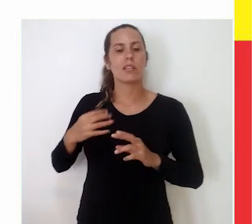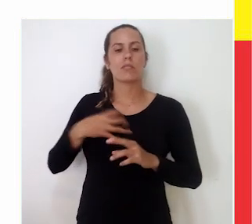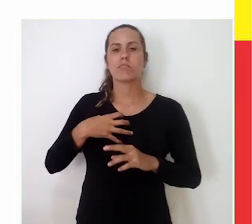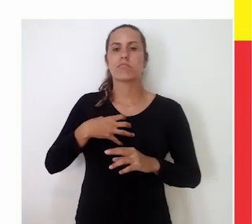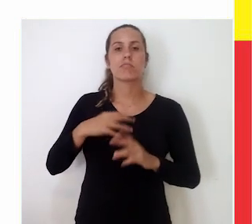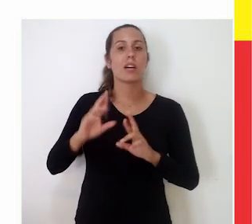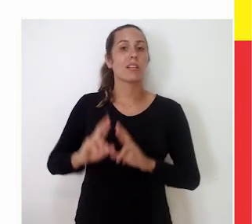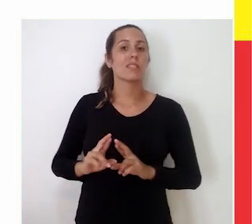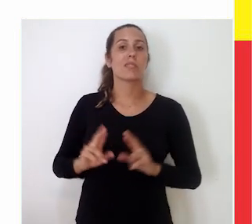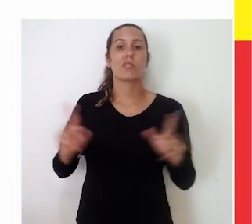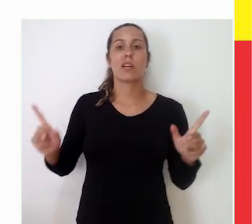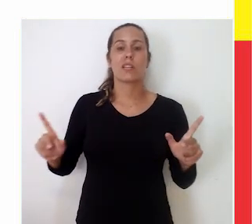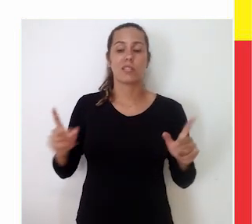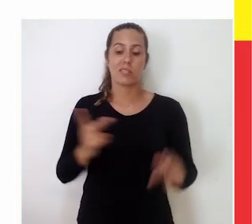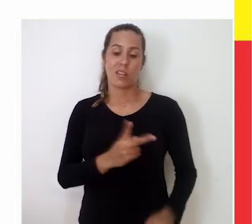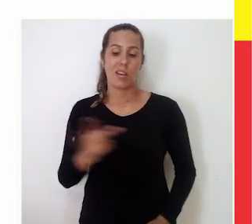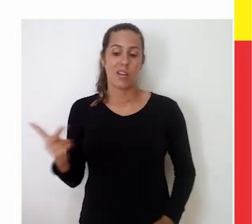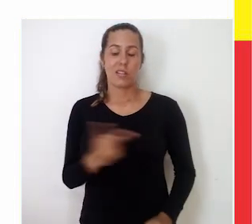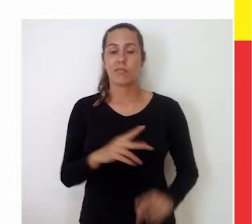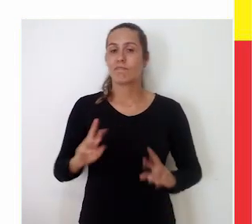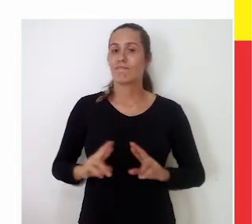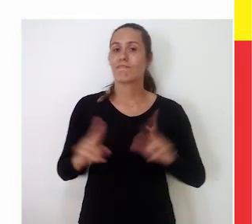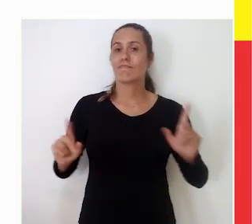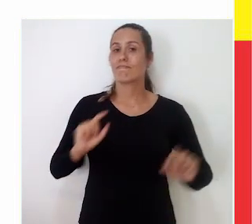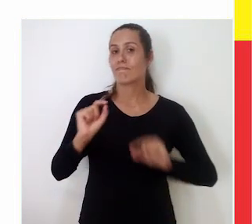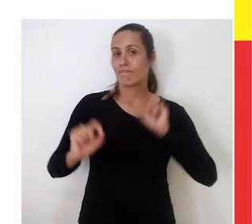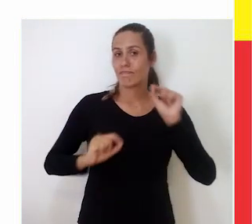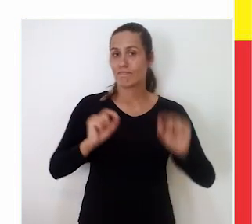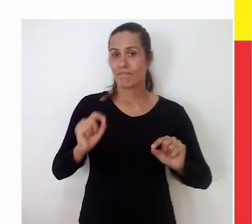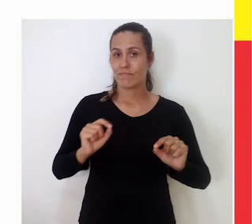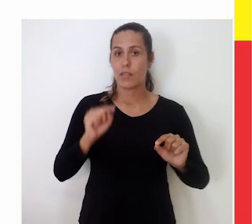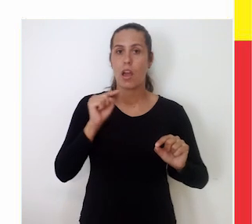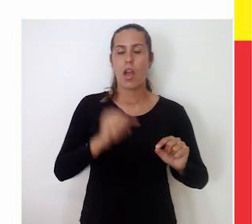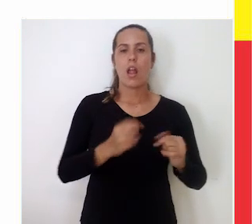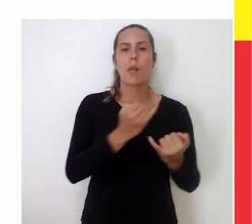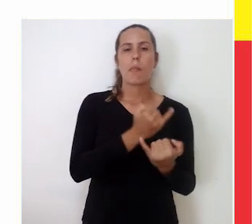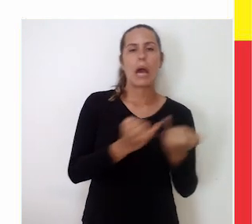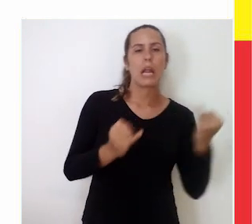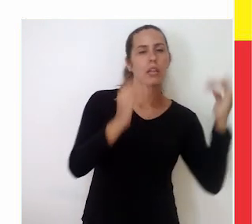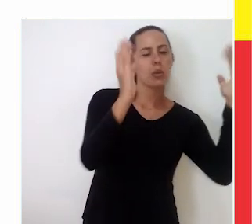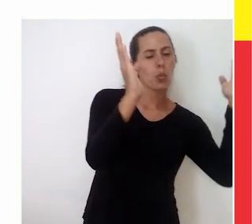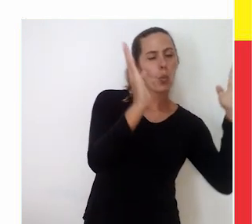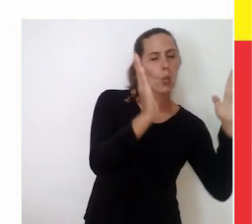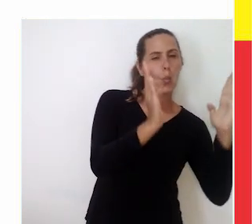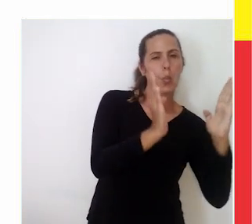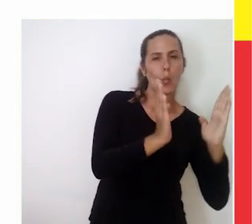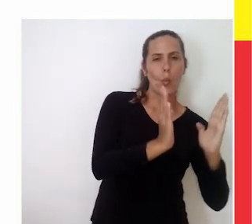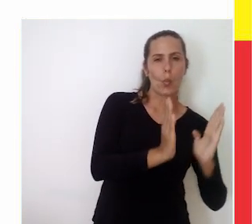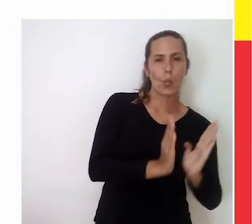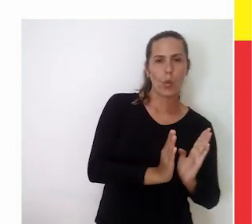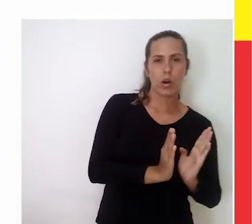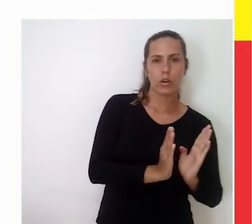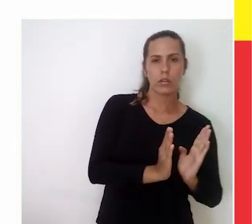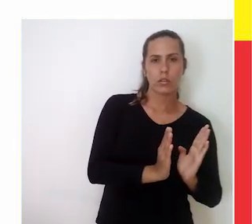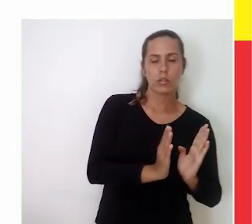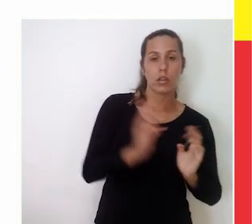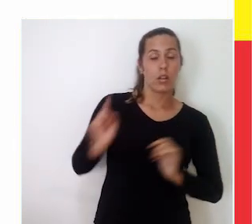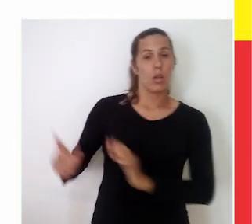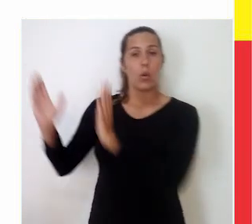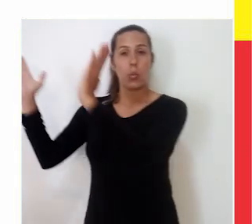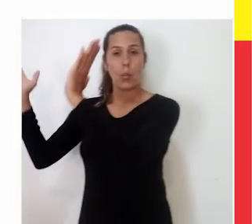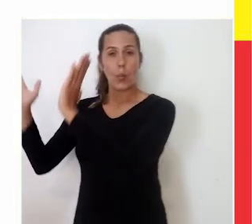tá certo, do furacão. Por quê? É uma forma de funil, tornado